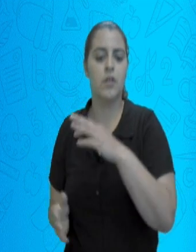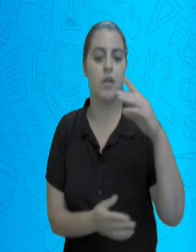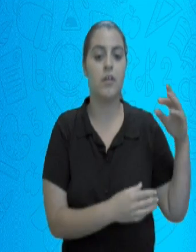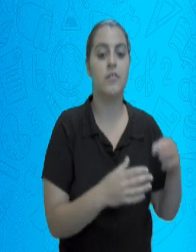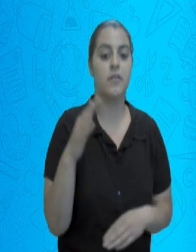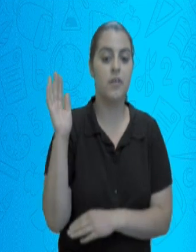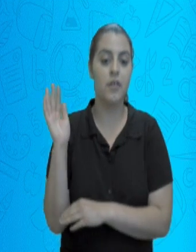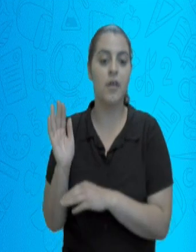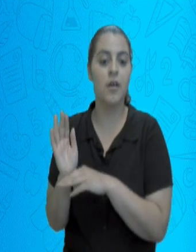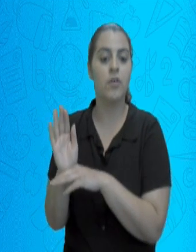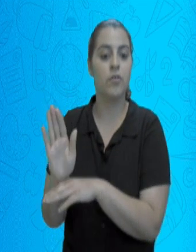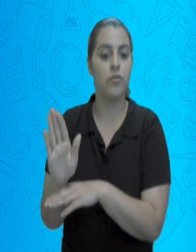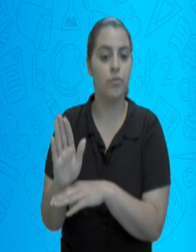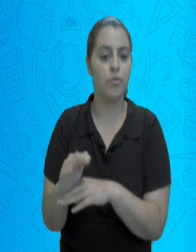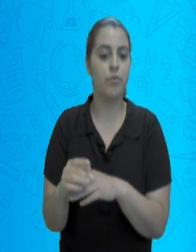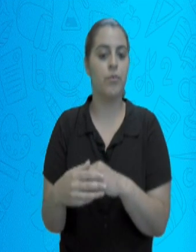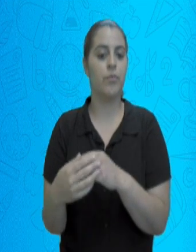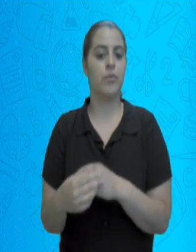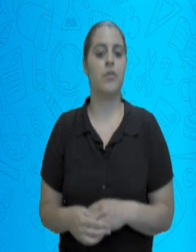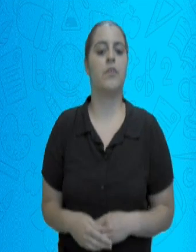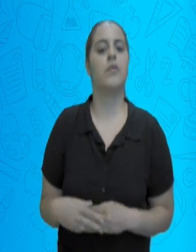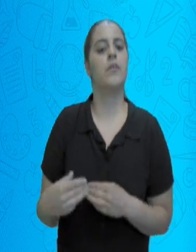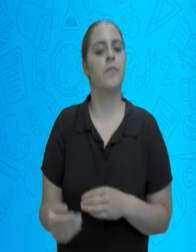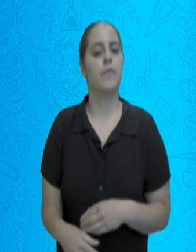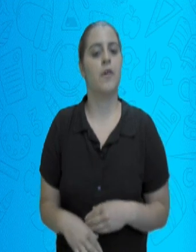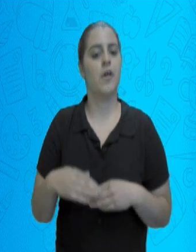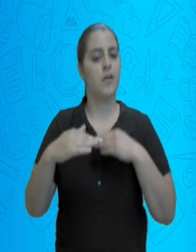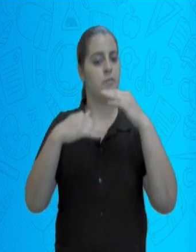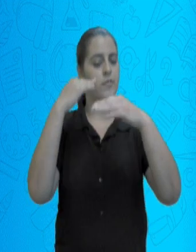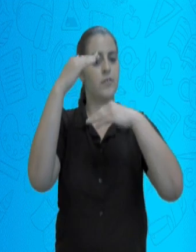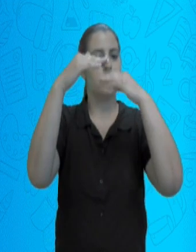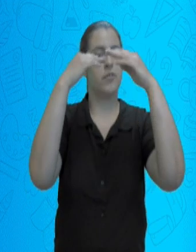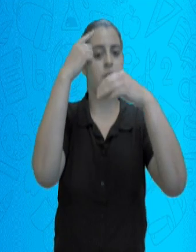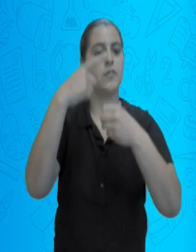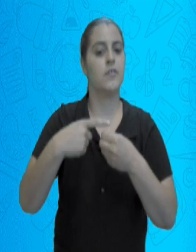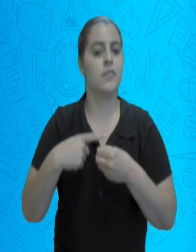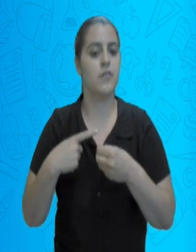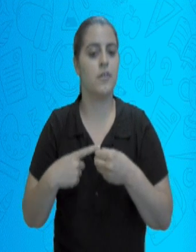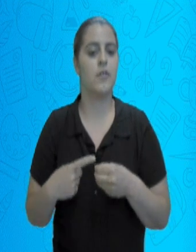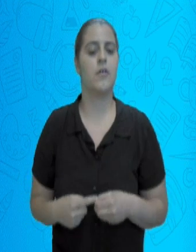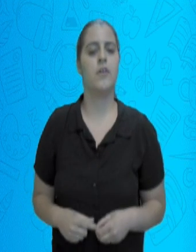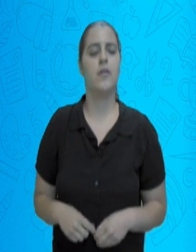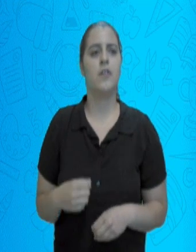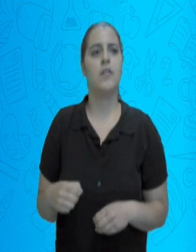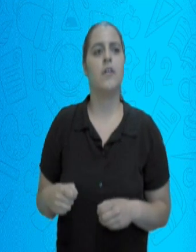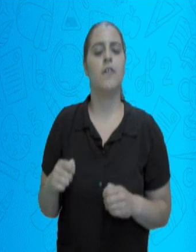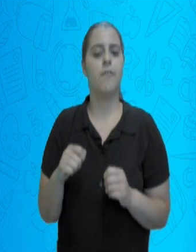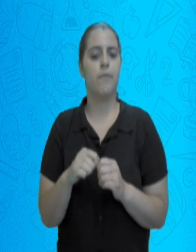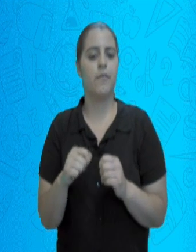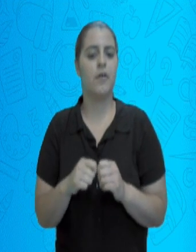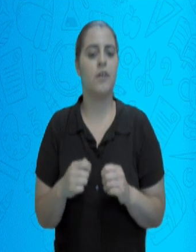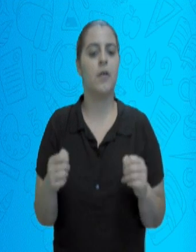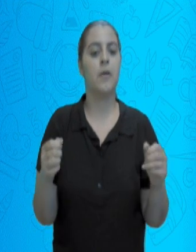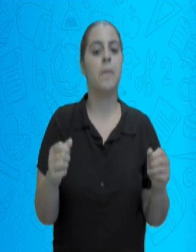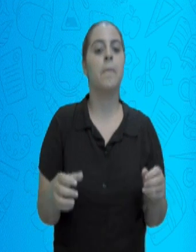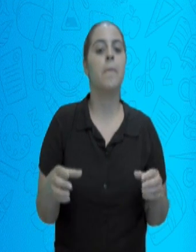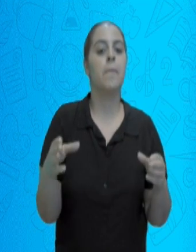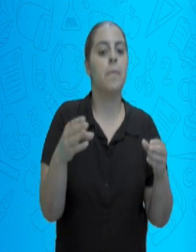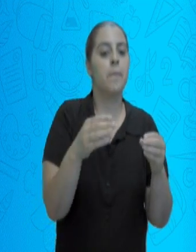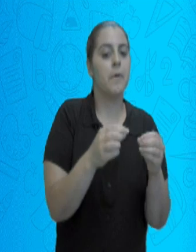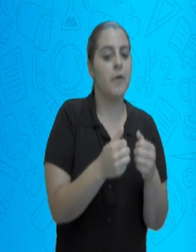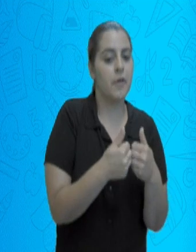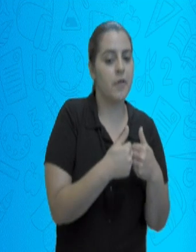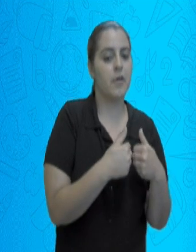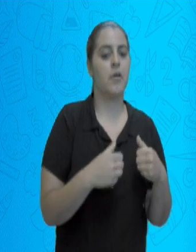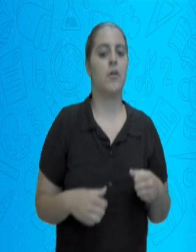favorecem a evolução da região. Já falamos na aula anterior também sobre isso. Elas geralmente se formam próximo a